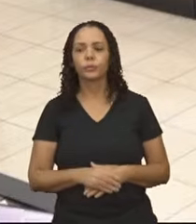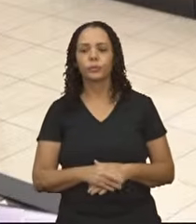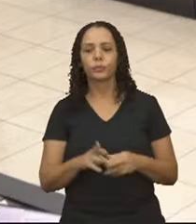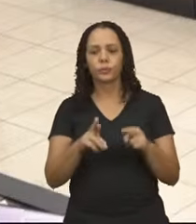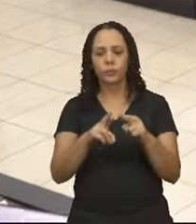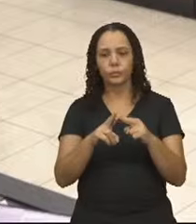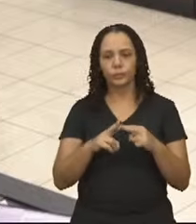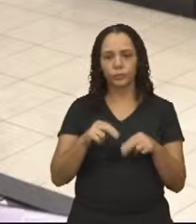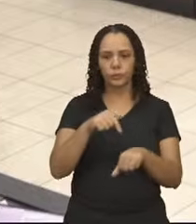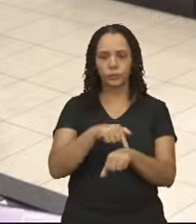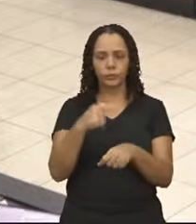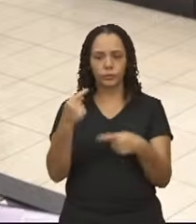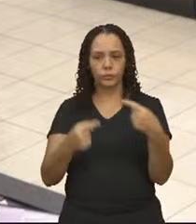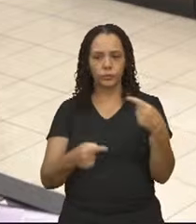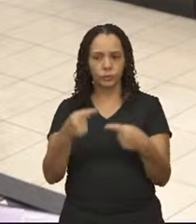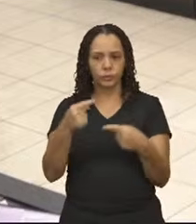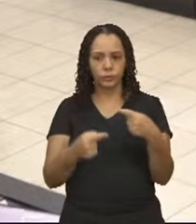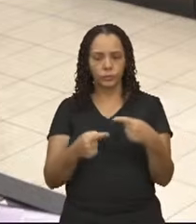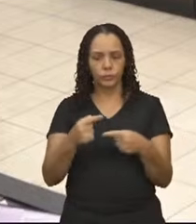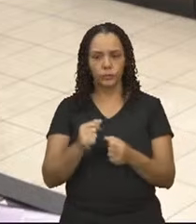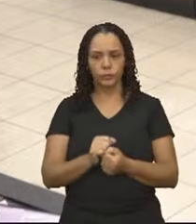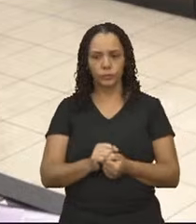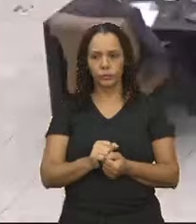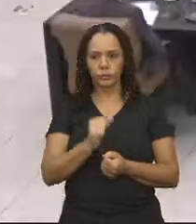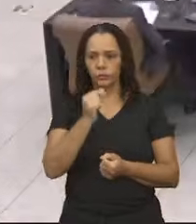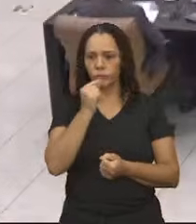em discussão. Neto Alves.